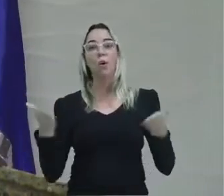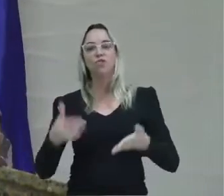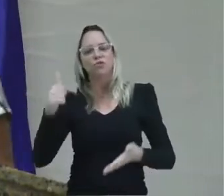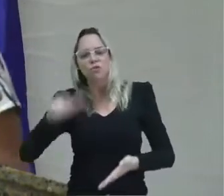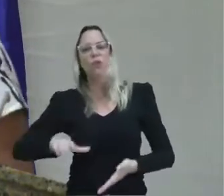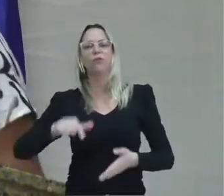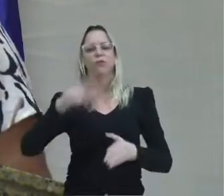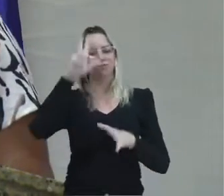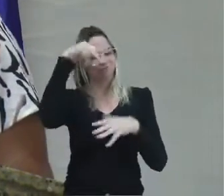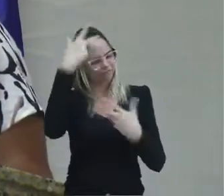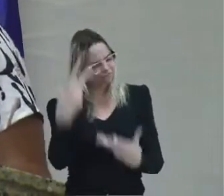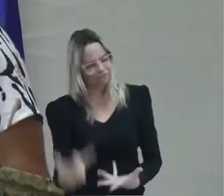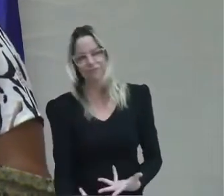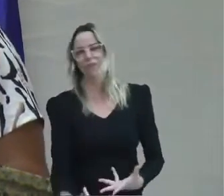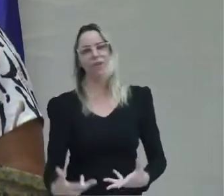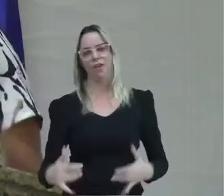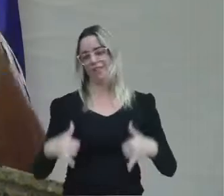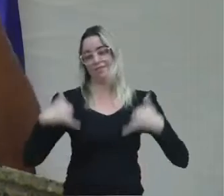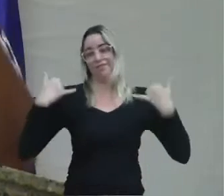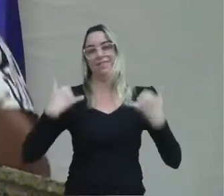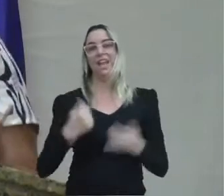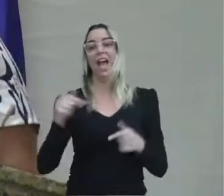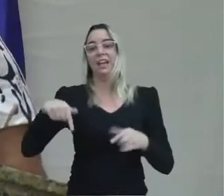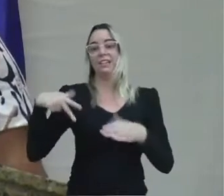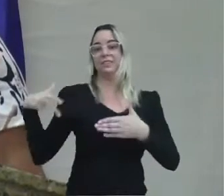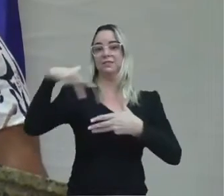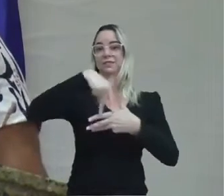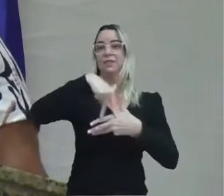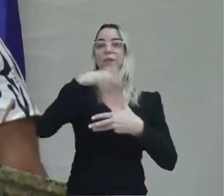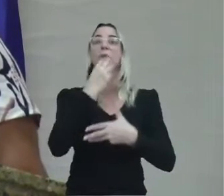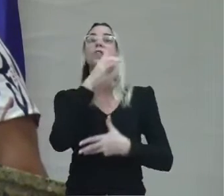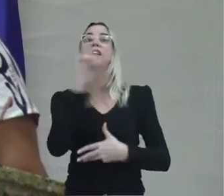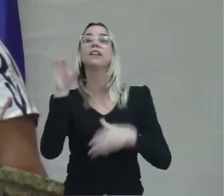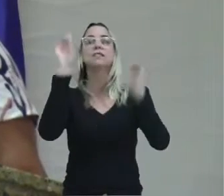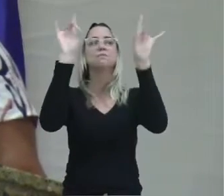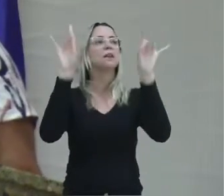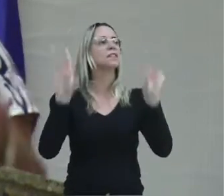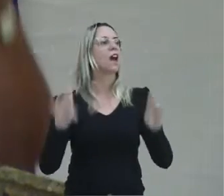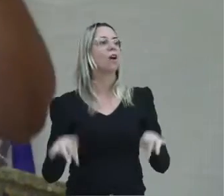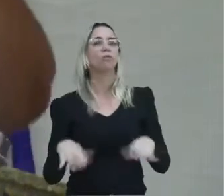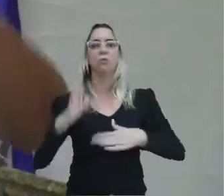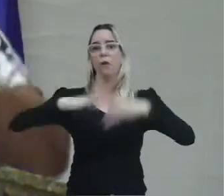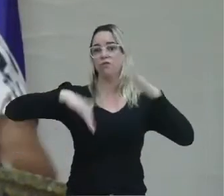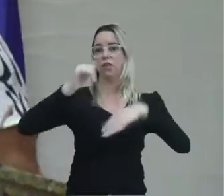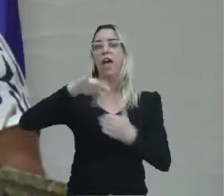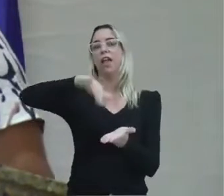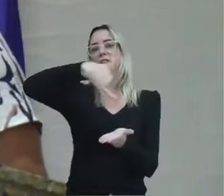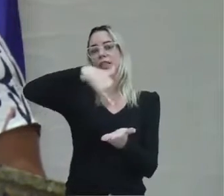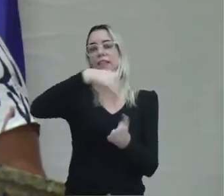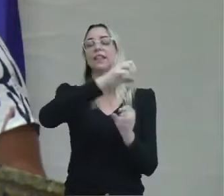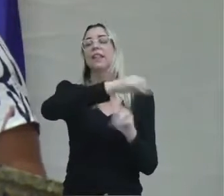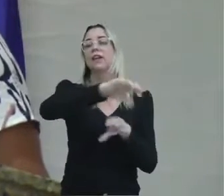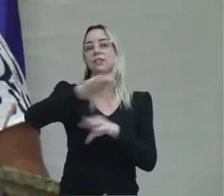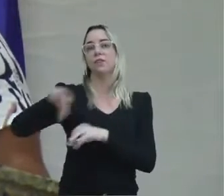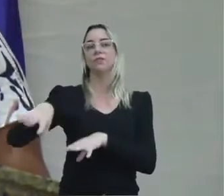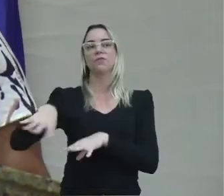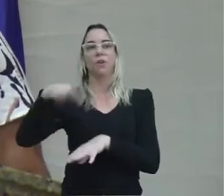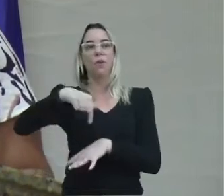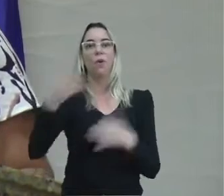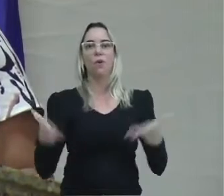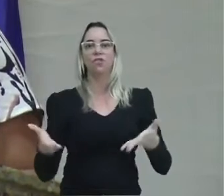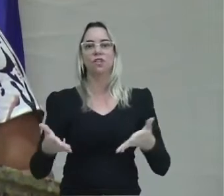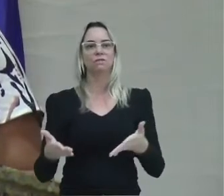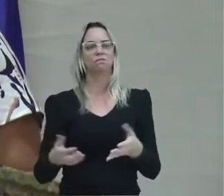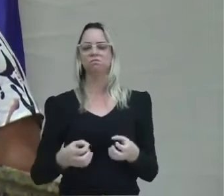nesse plenário. E um bom dia especial à categoria dos profissionais da educação que estão em peso aqui hoje, de forma